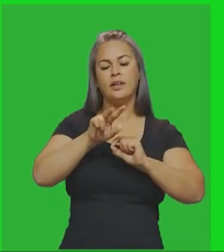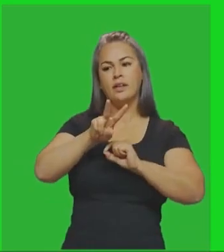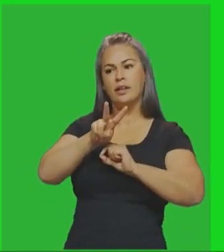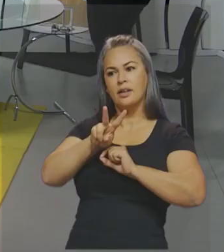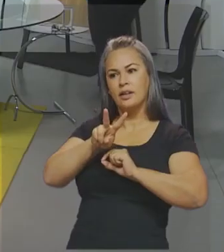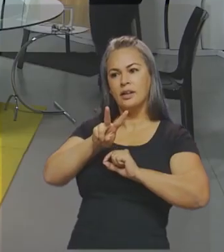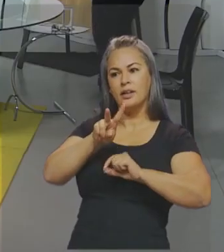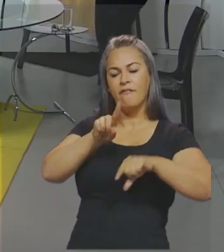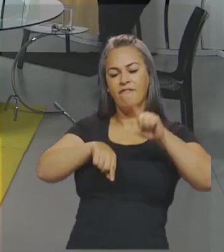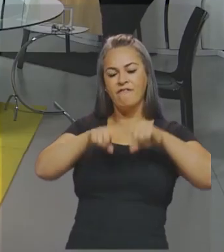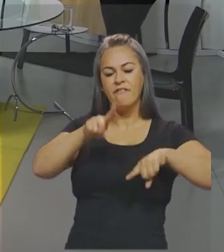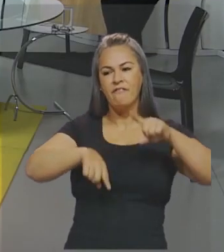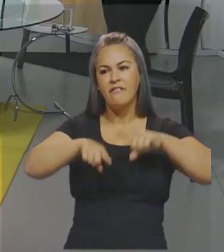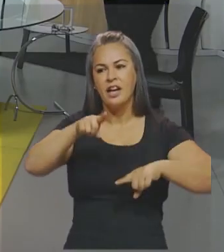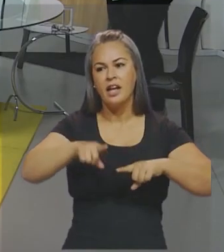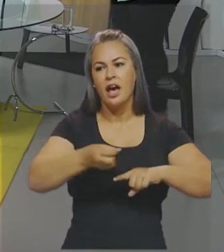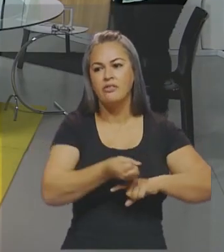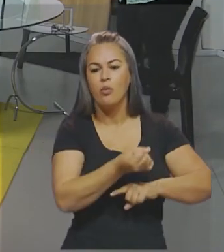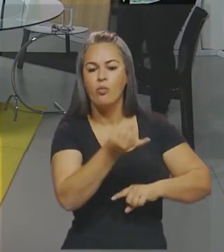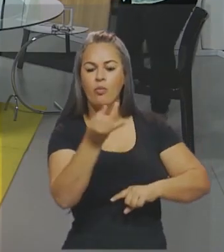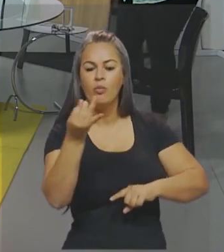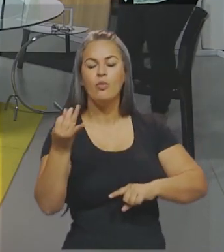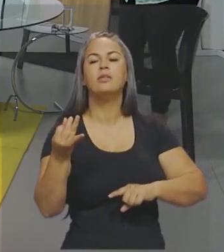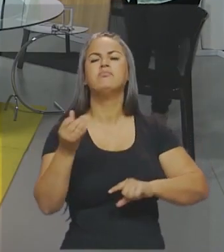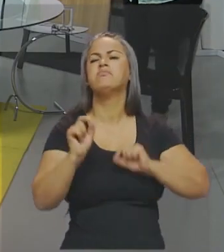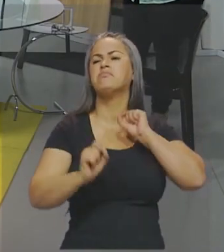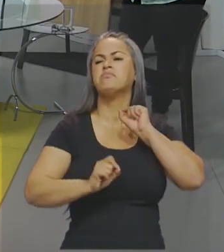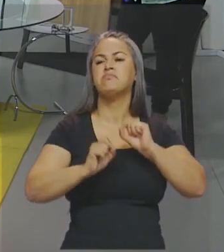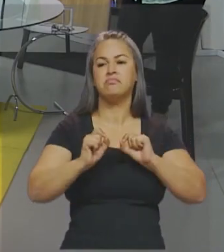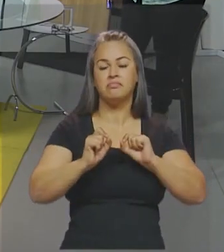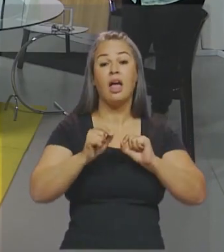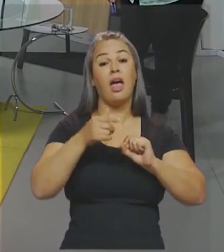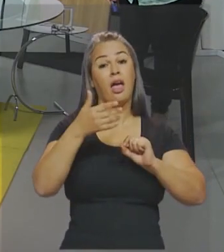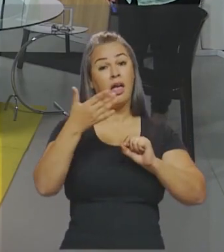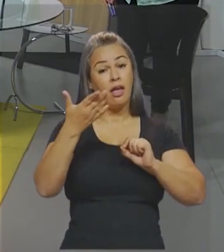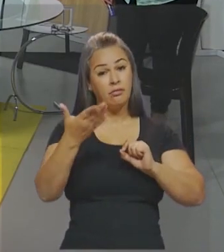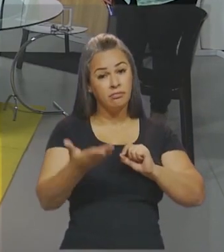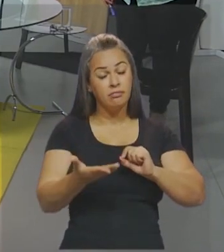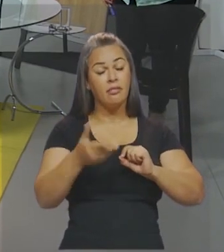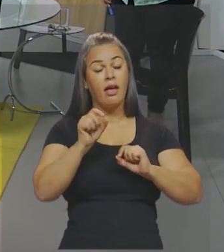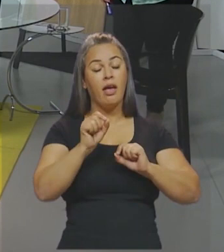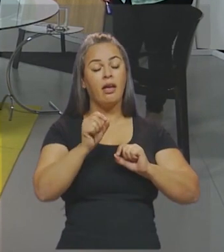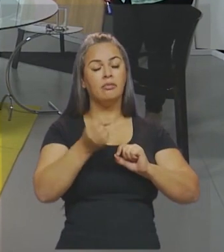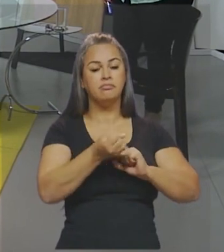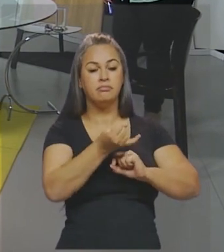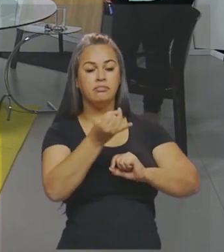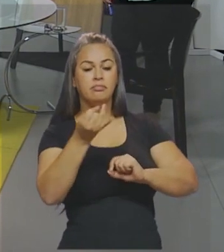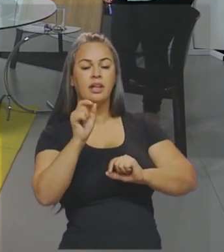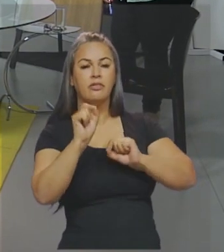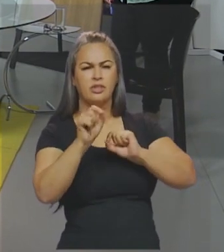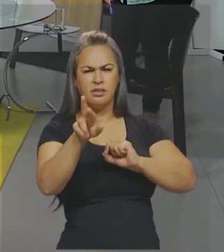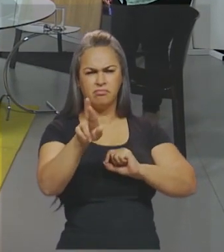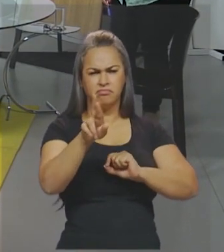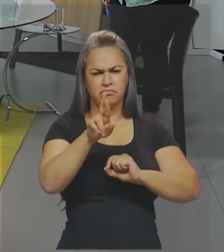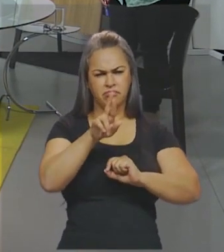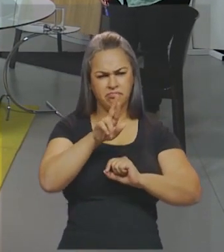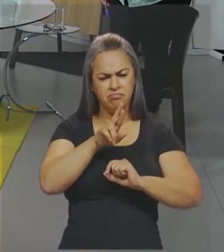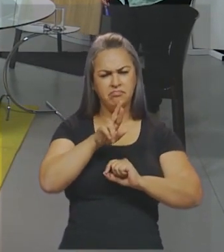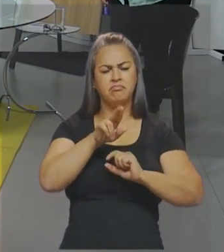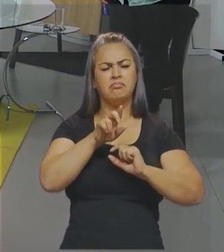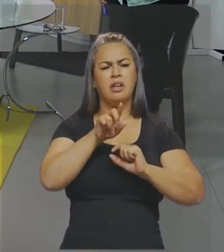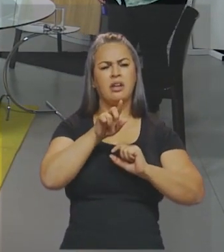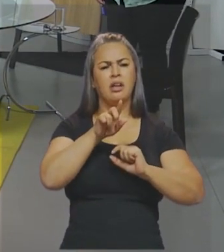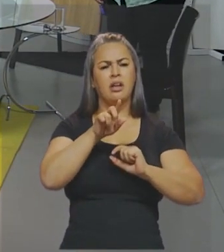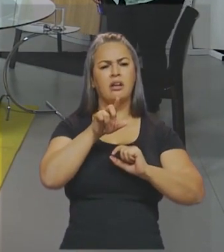nem precisava ir lá. A variável quantitativa vai ser aquela variável, sempre quando você responder e fizer alguma pergunta, né, para o